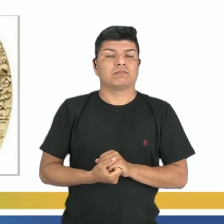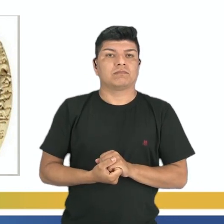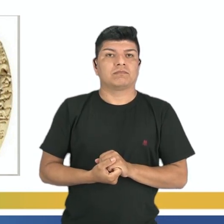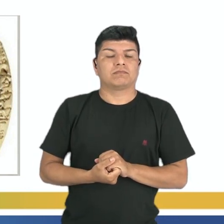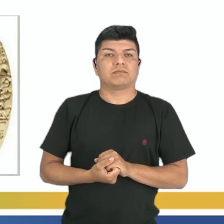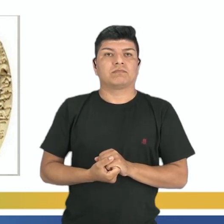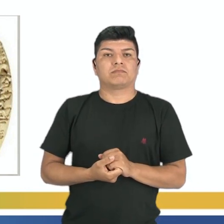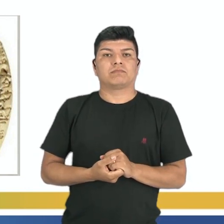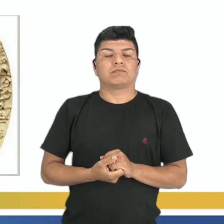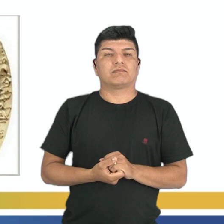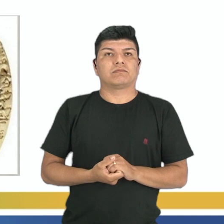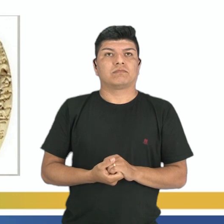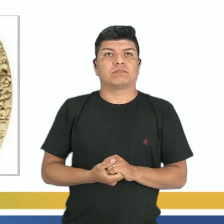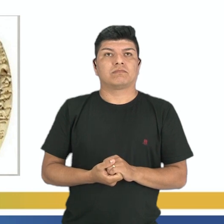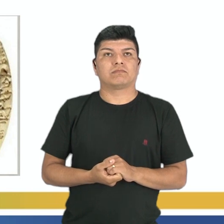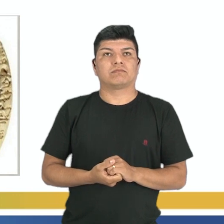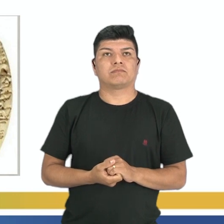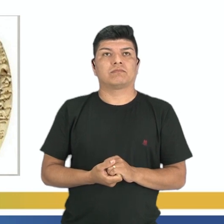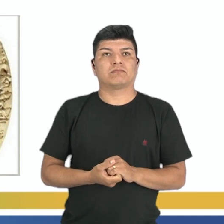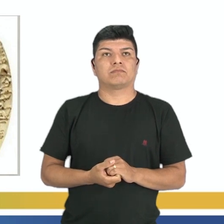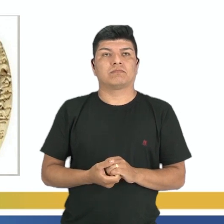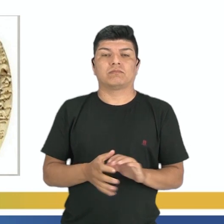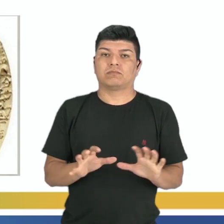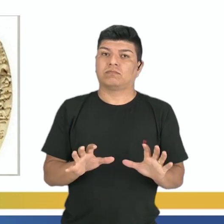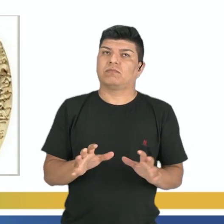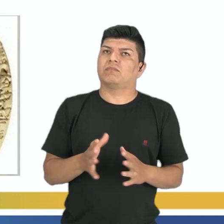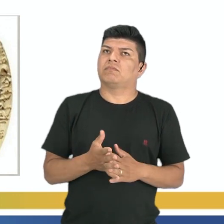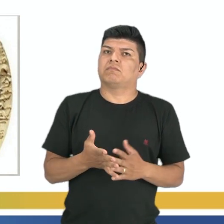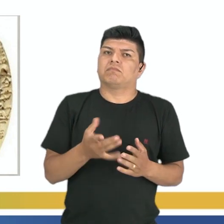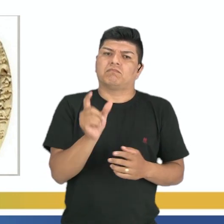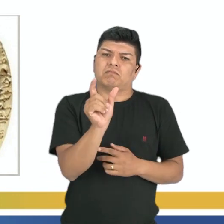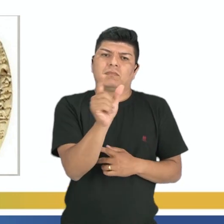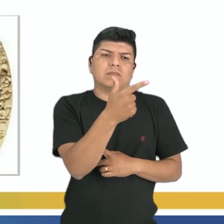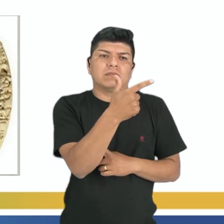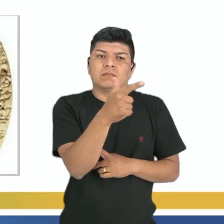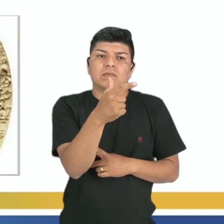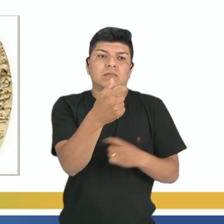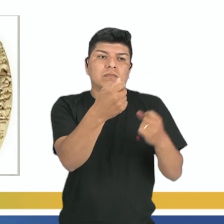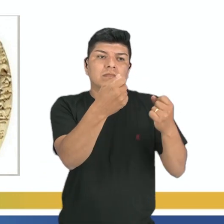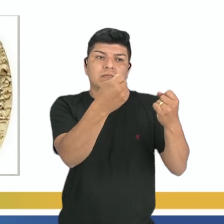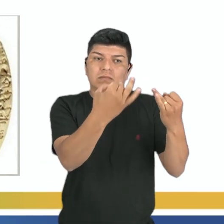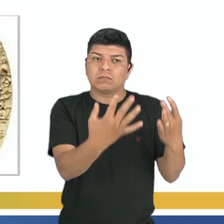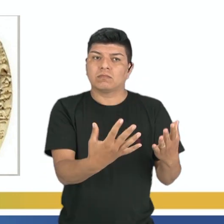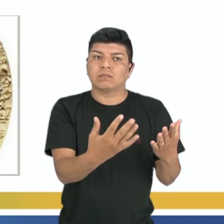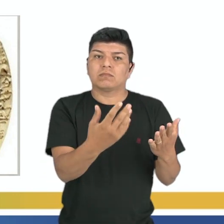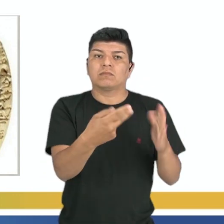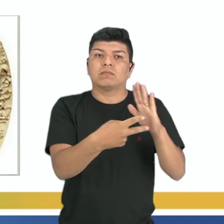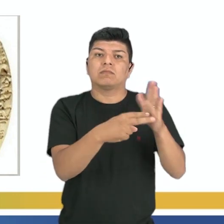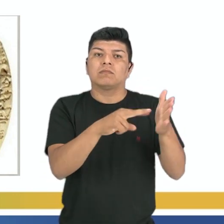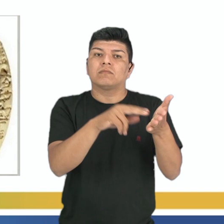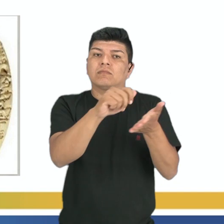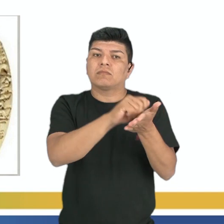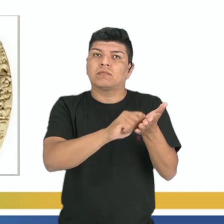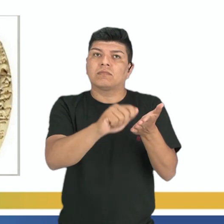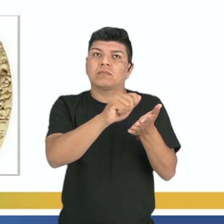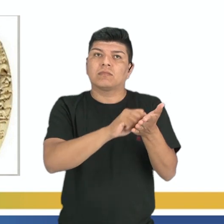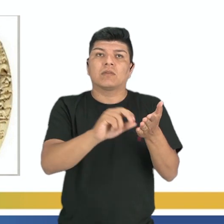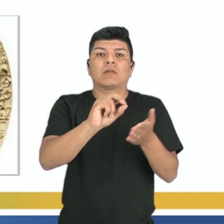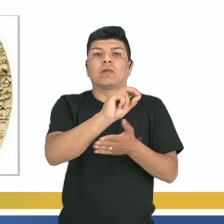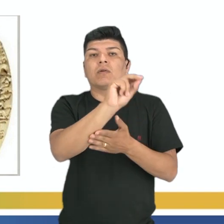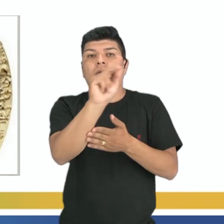né, num momento de surpresa, fica até sem palavras para designar o que é a escrita. Então, a